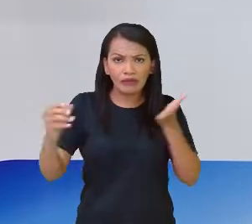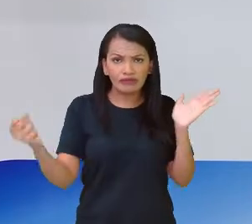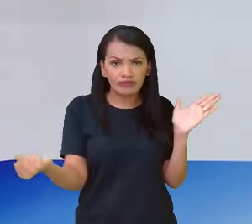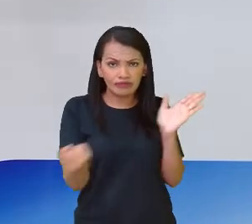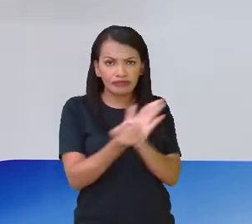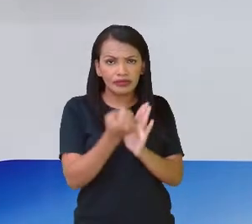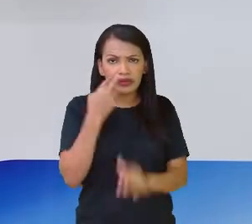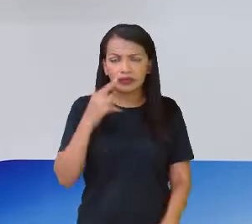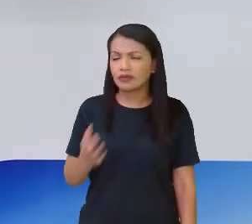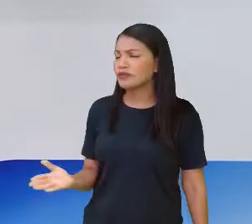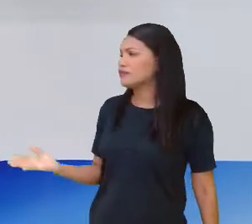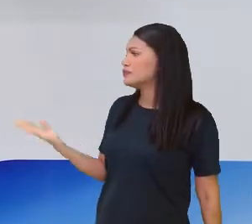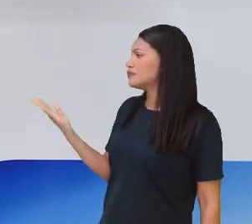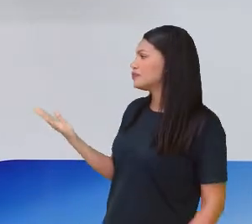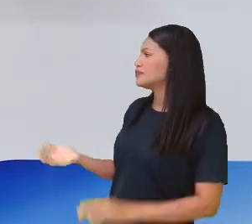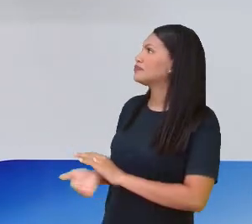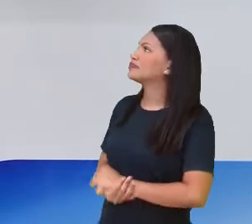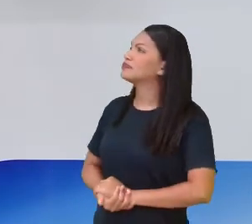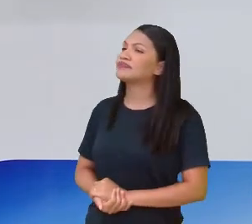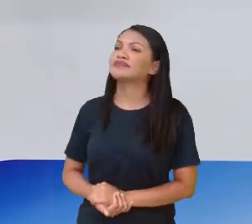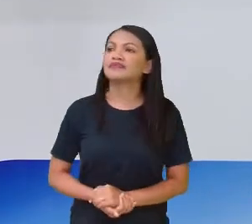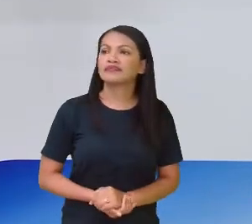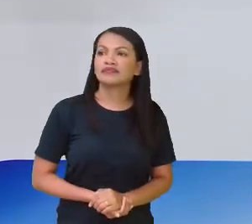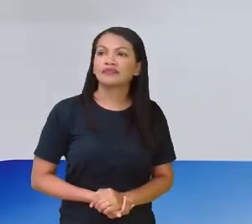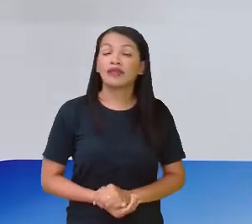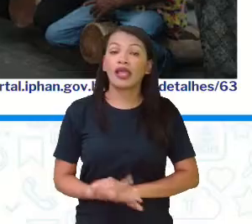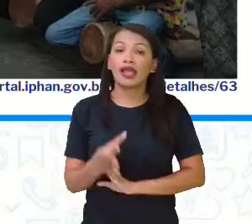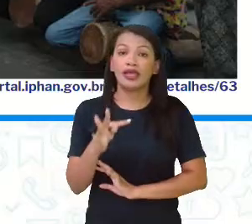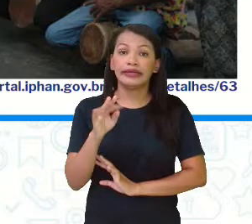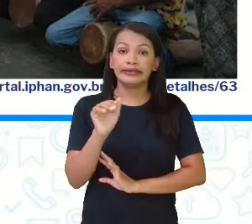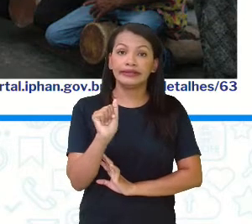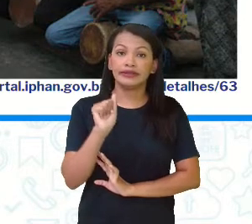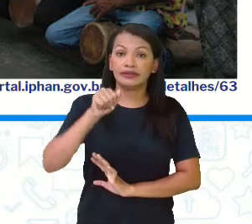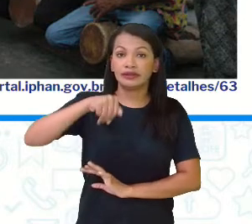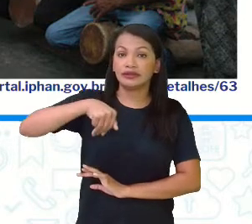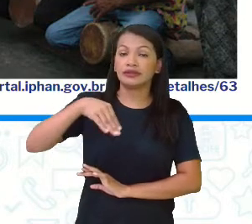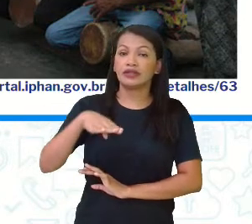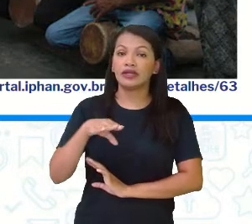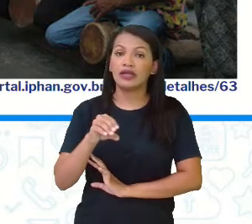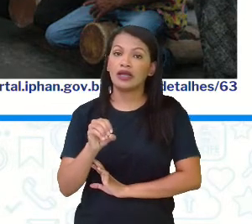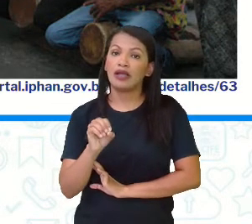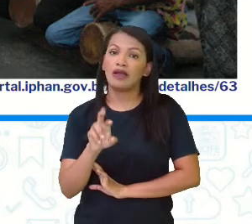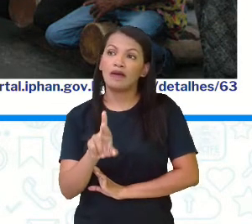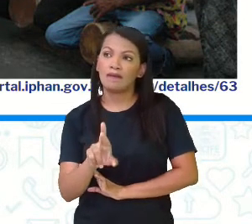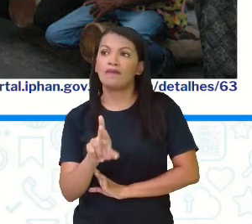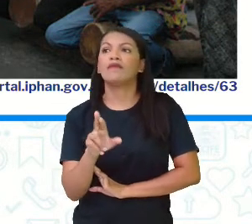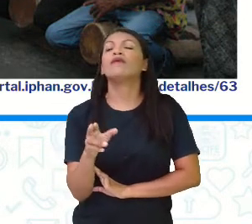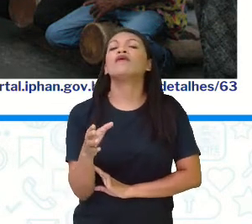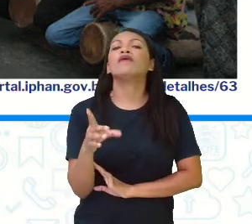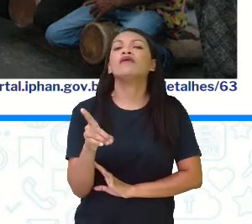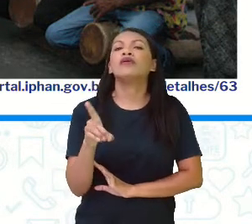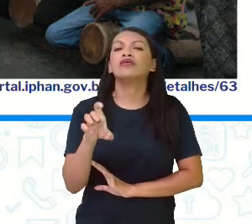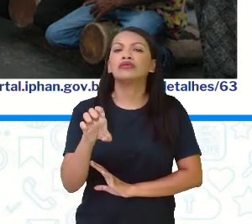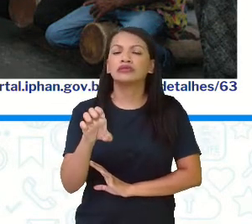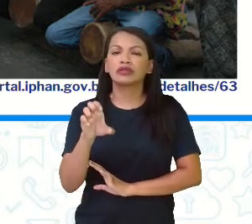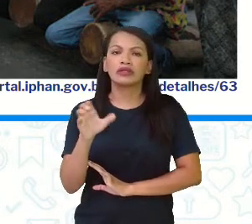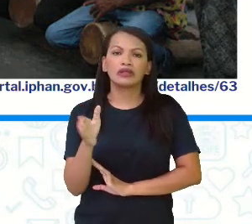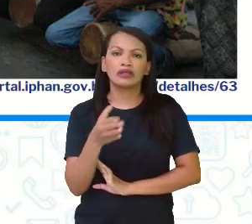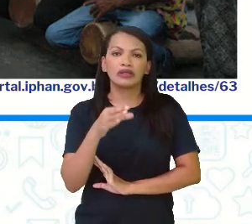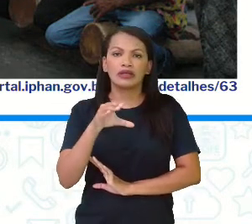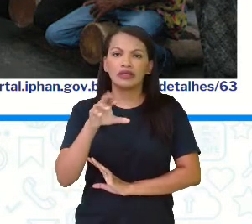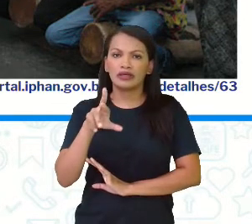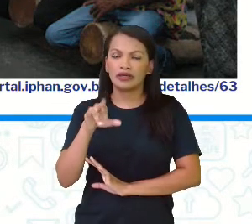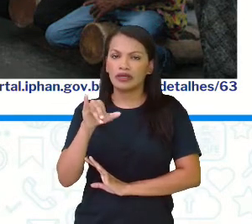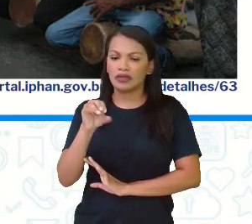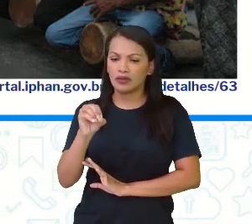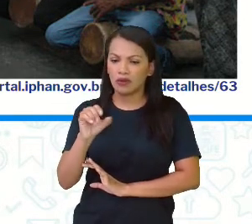vocês já estão vendo aí, tambor de crioula. Tá vendo aí? Vai aparecer na tela, ó, isso, a gente consegue visualizar melhor a imagem aí, tambor